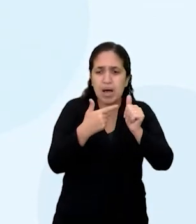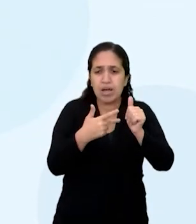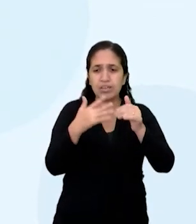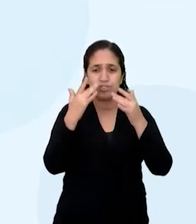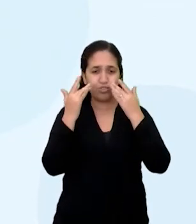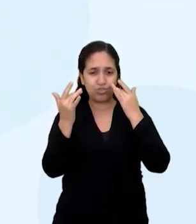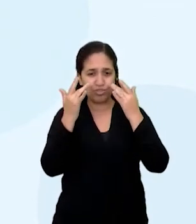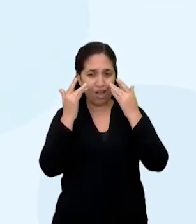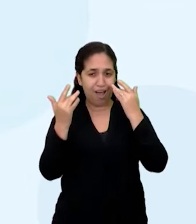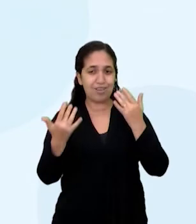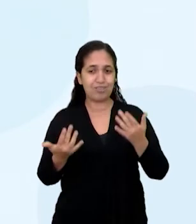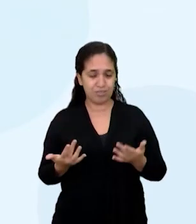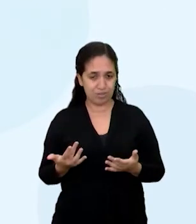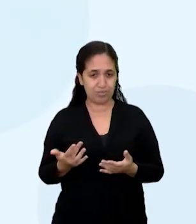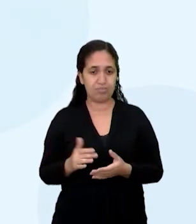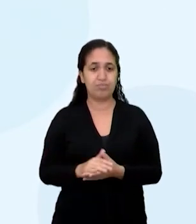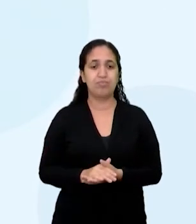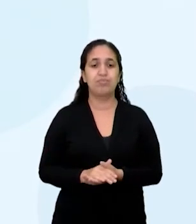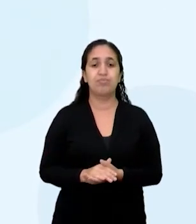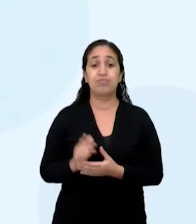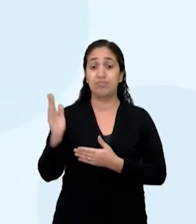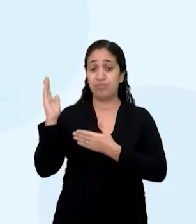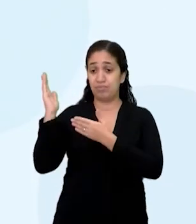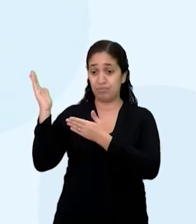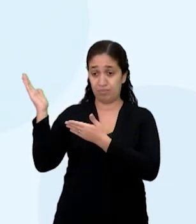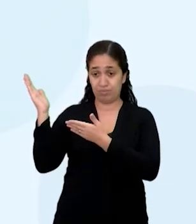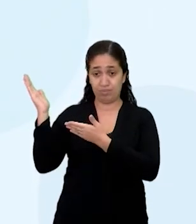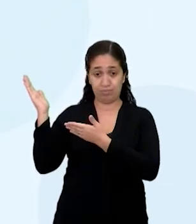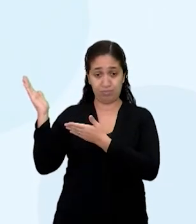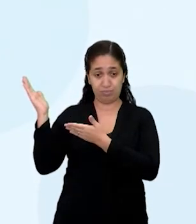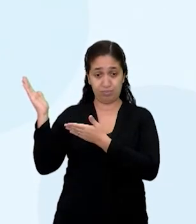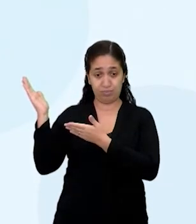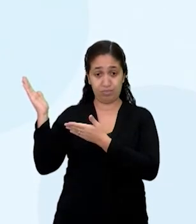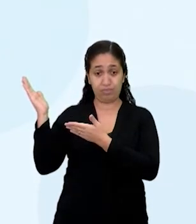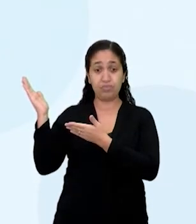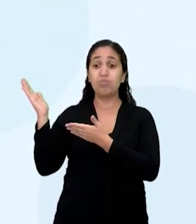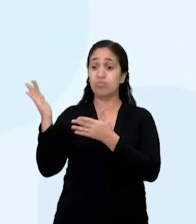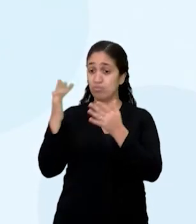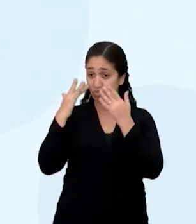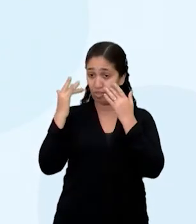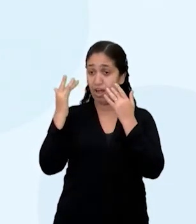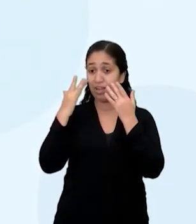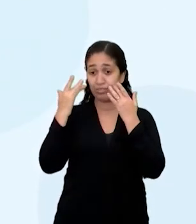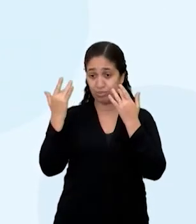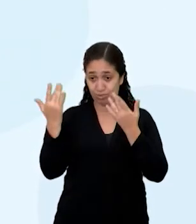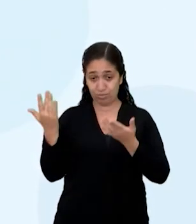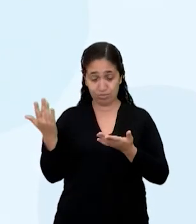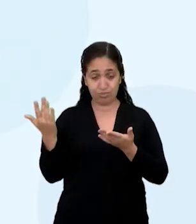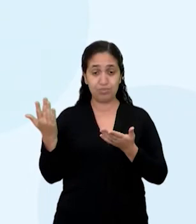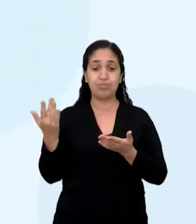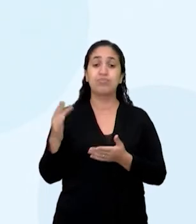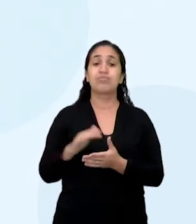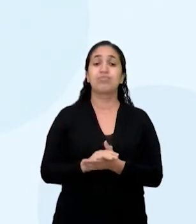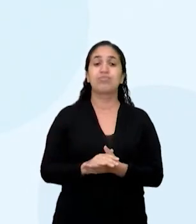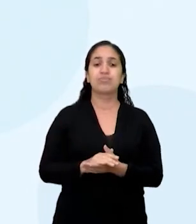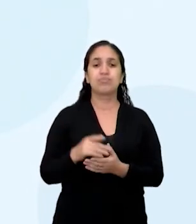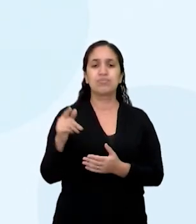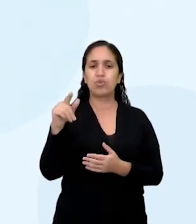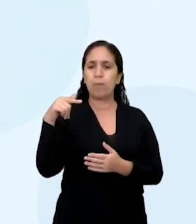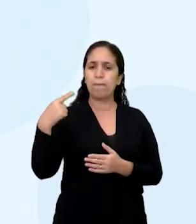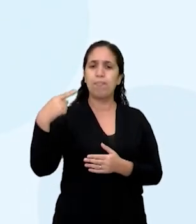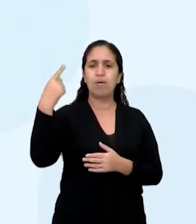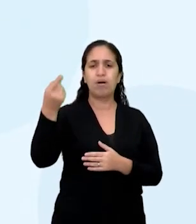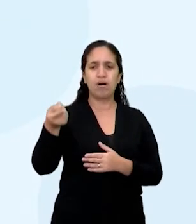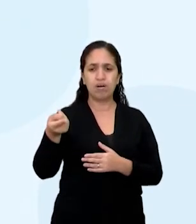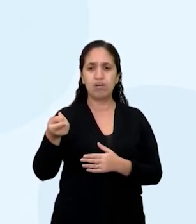de um teatro de verdade. Então, isso aí eu quero que vocês deixem destacado, porque vocês, na